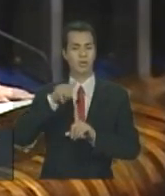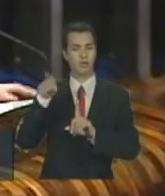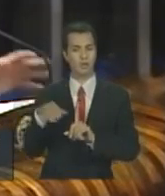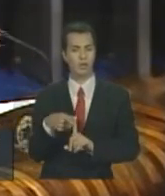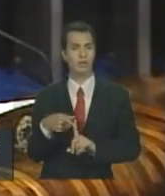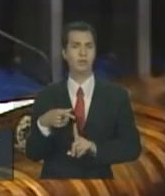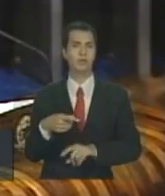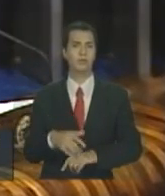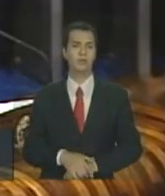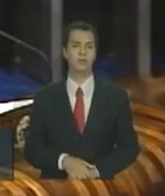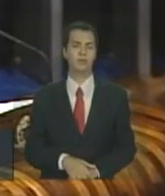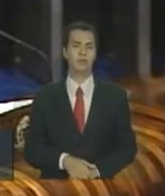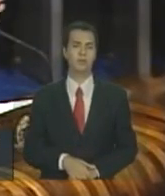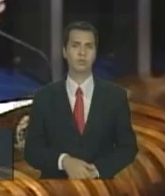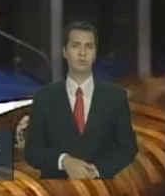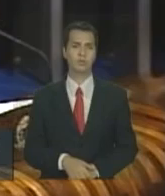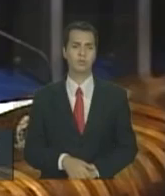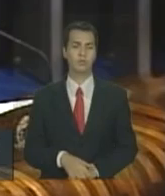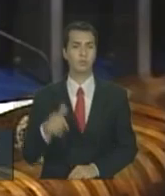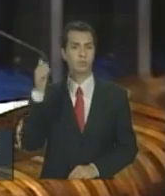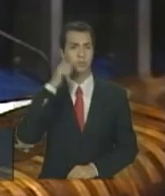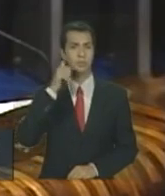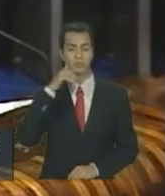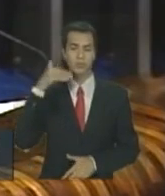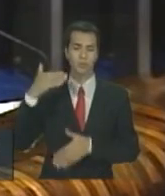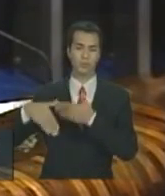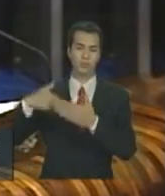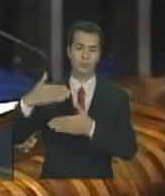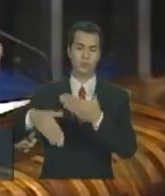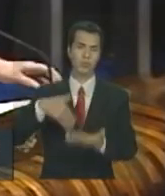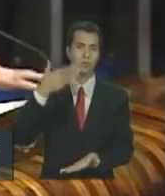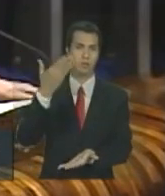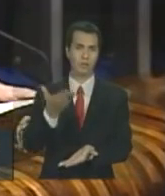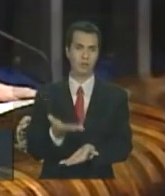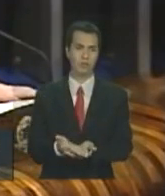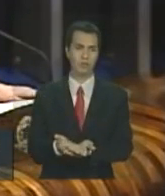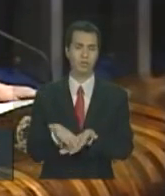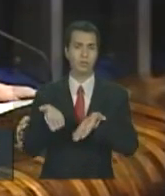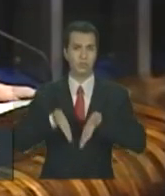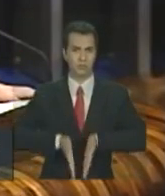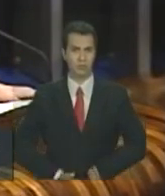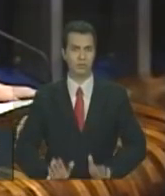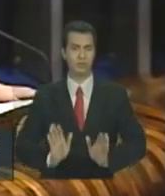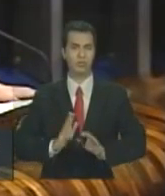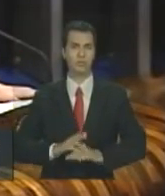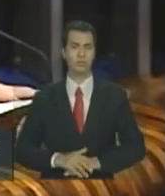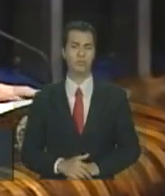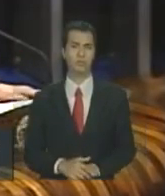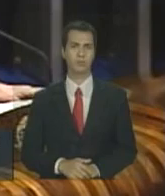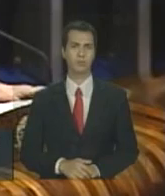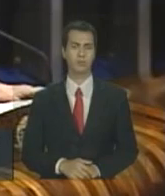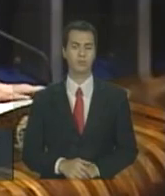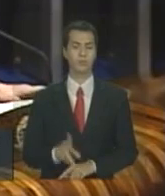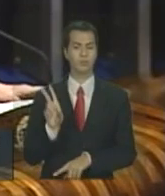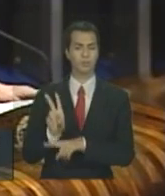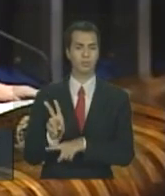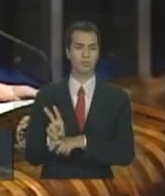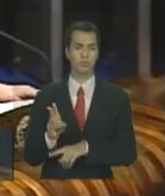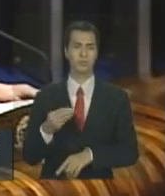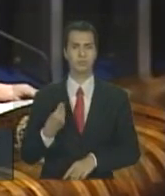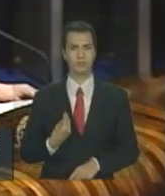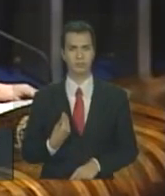mulher em toda a sua trajetória até esse momento especial que é dar a vida e manter a vida.